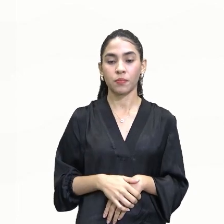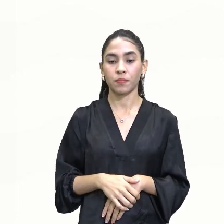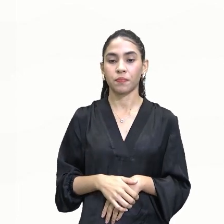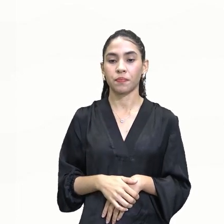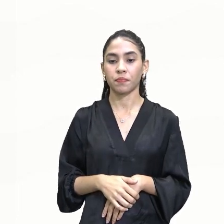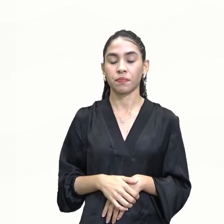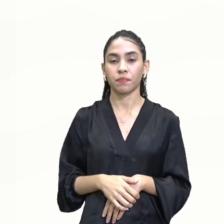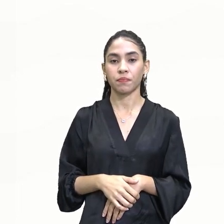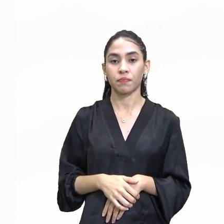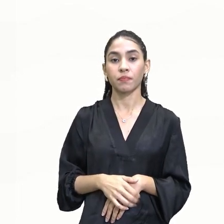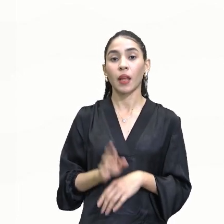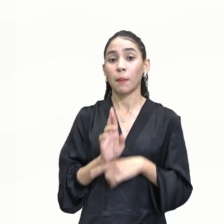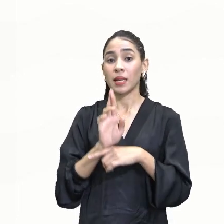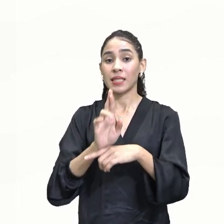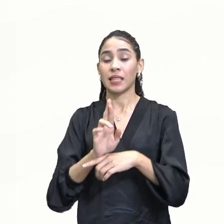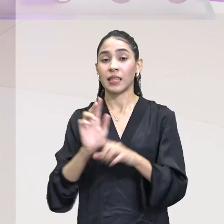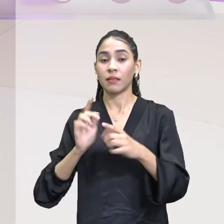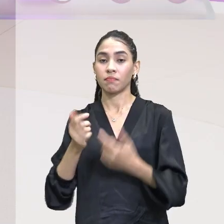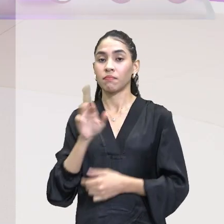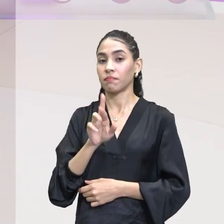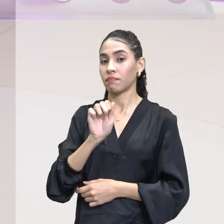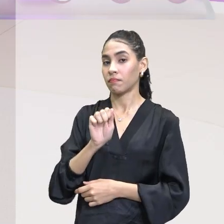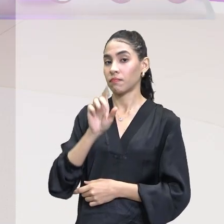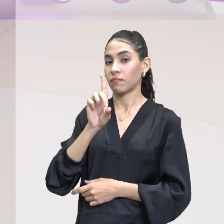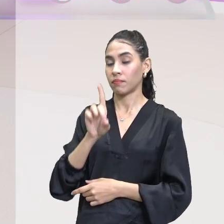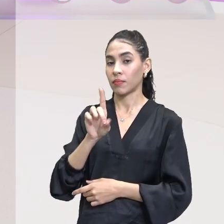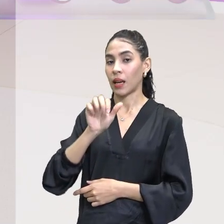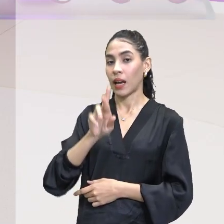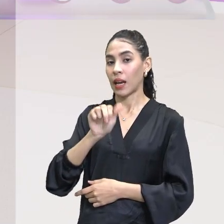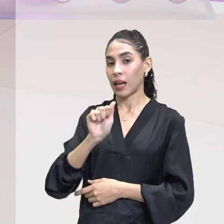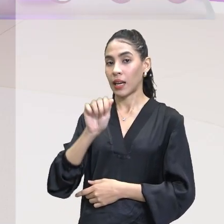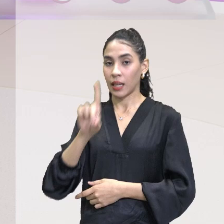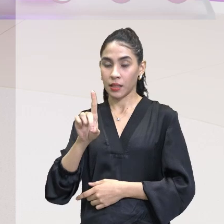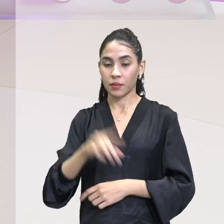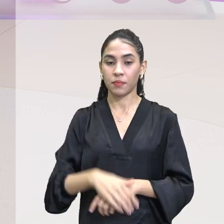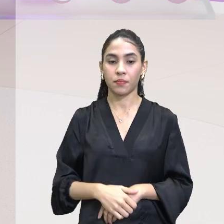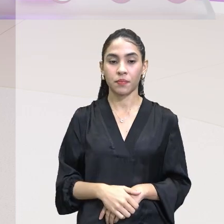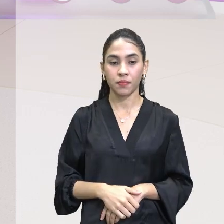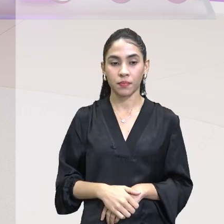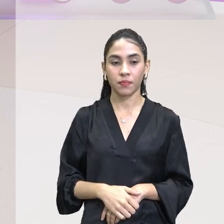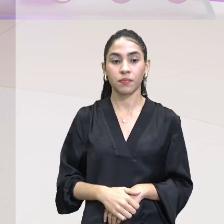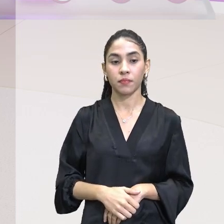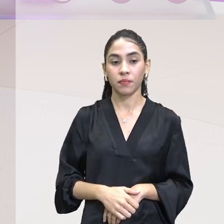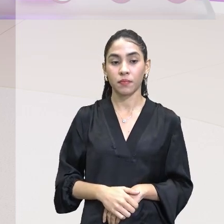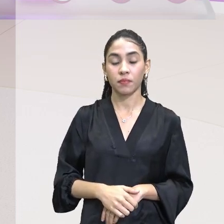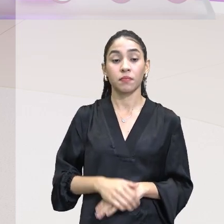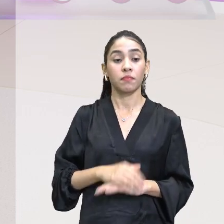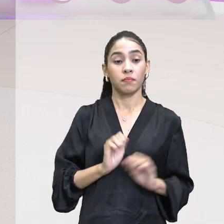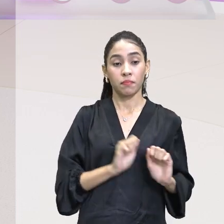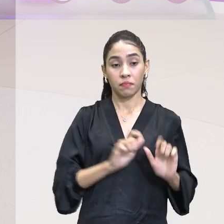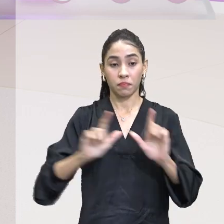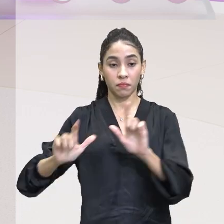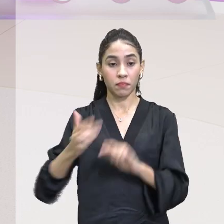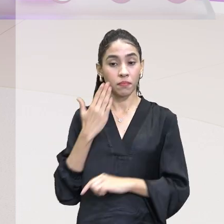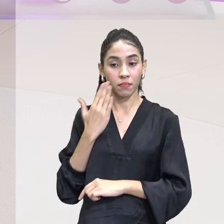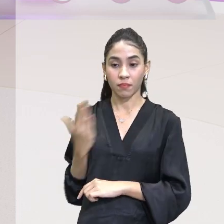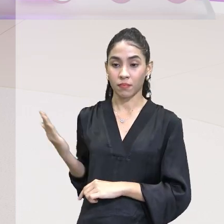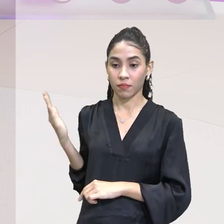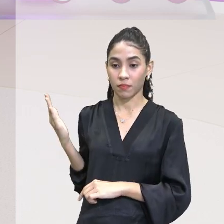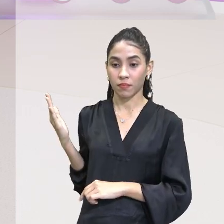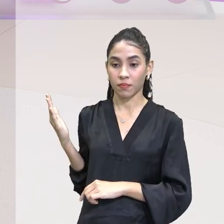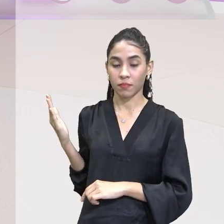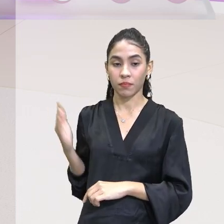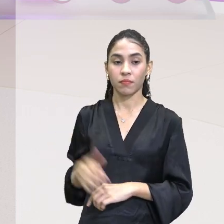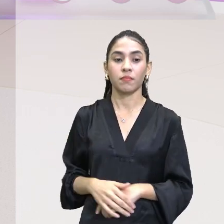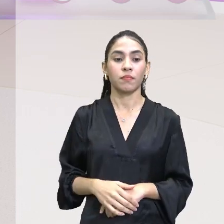por rad. Pois bem, então, avançando aí um pouco mais no estudo, não é, do círculo trigonométrico, chegamos ali no